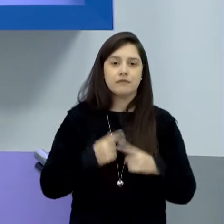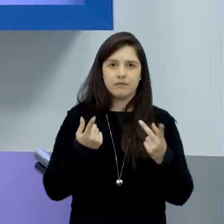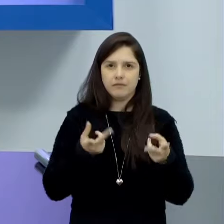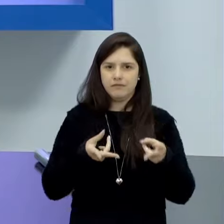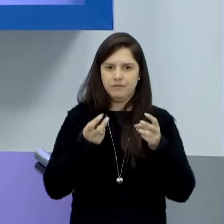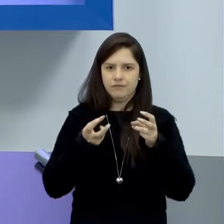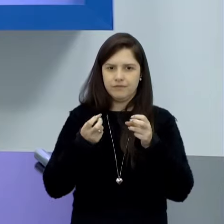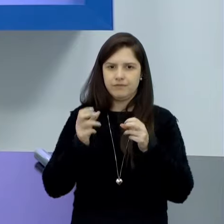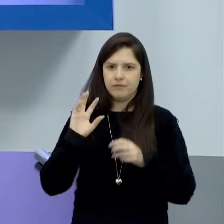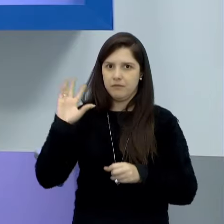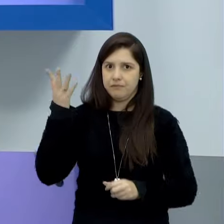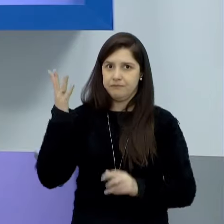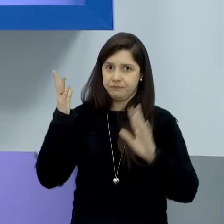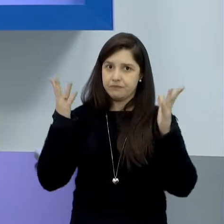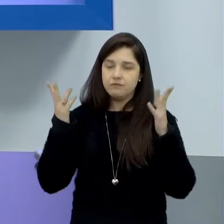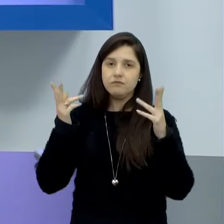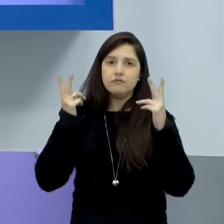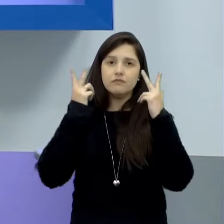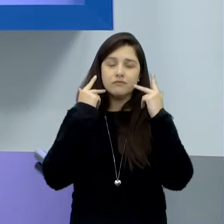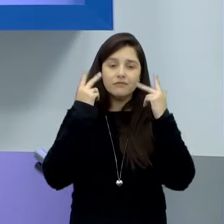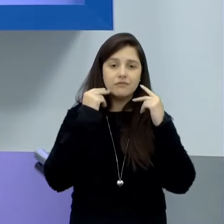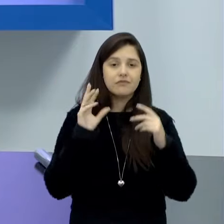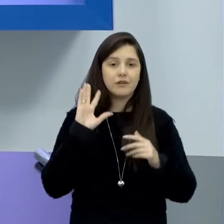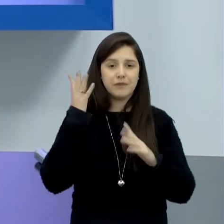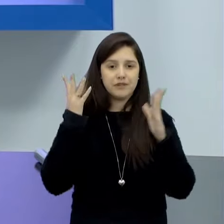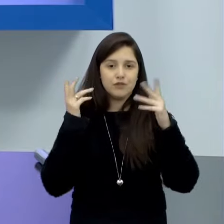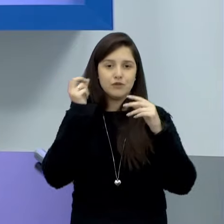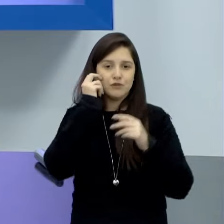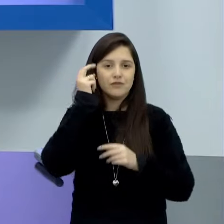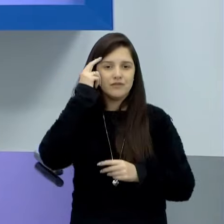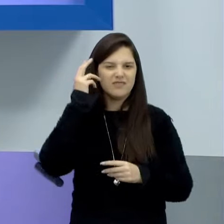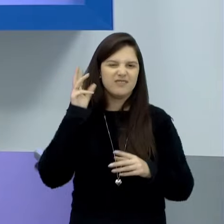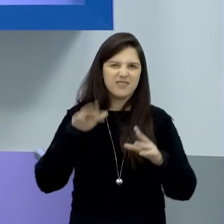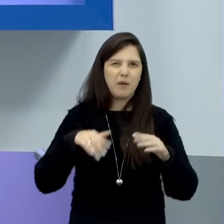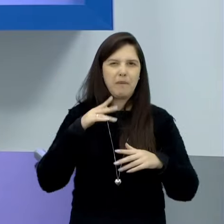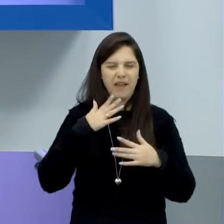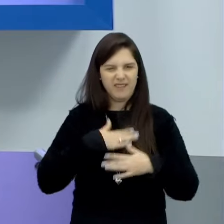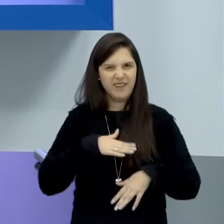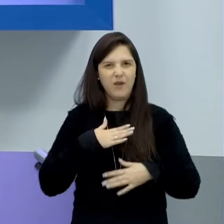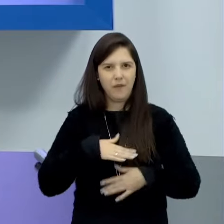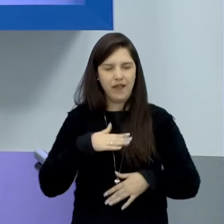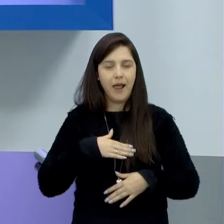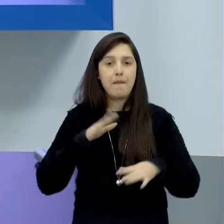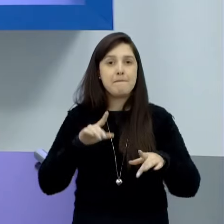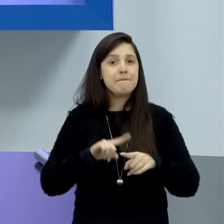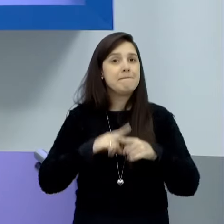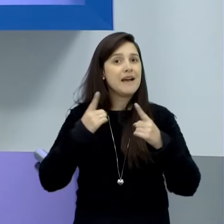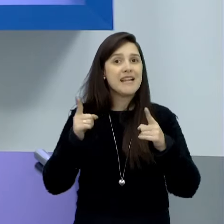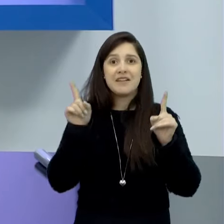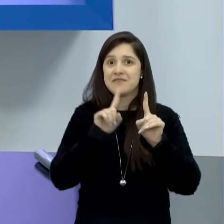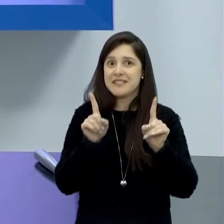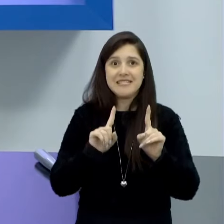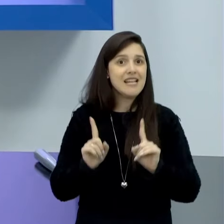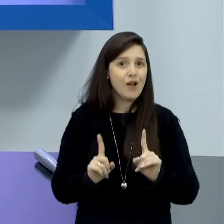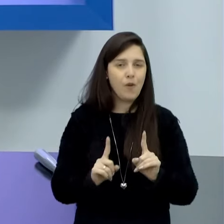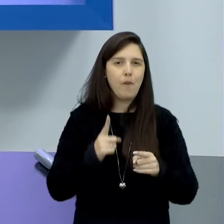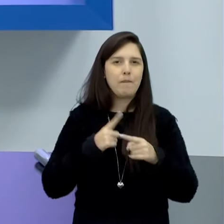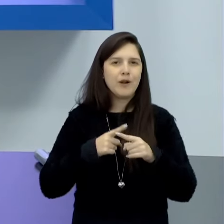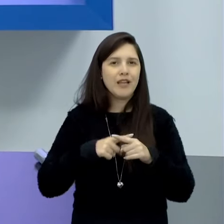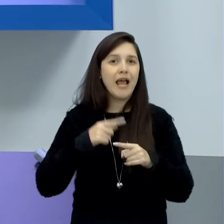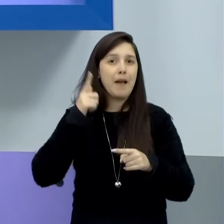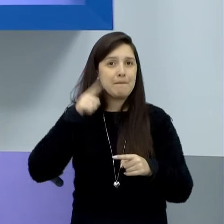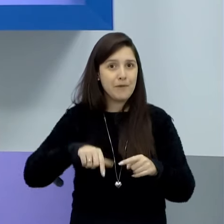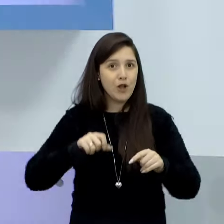Perceber, né, a paisagem natural e cultural, até o momento parece uma coisa bem tranquila, mas às vezes não é. Então vamos para a